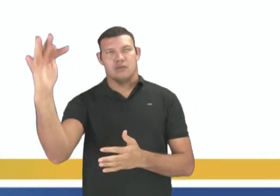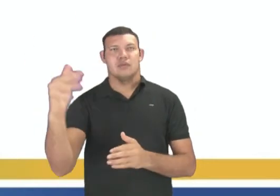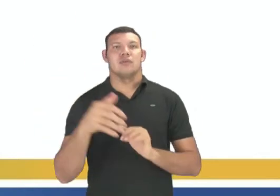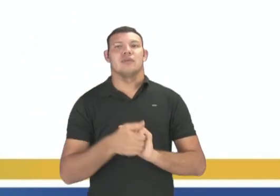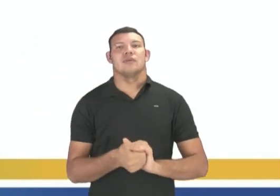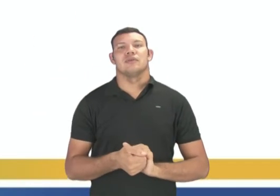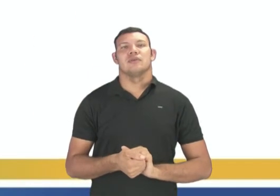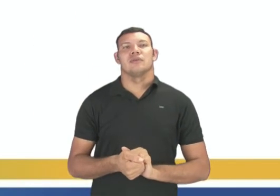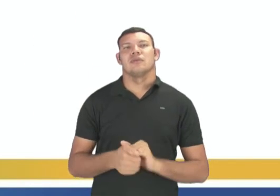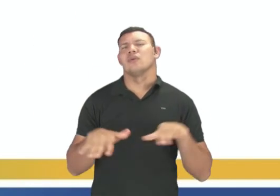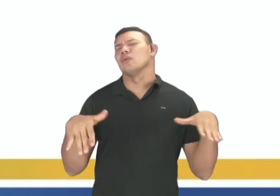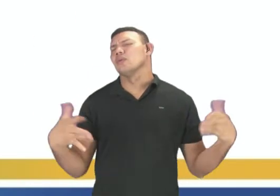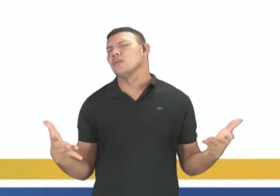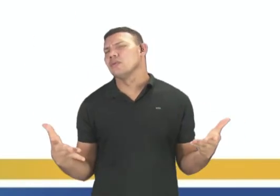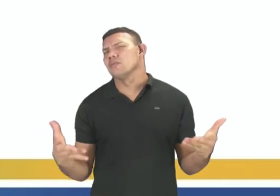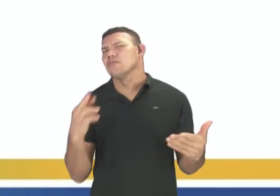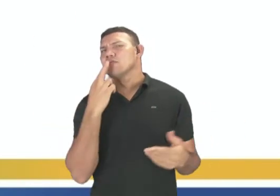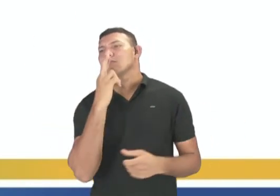momento?